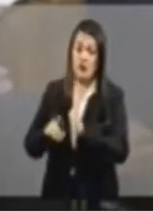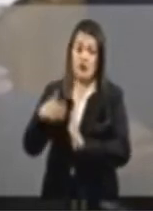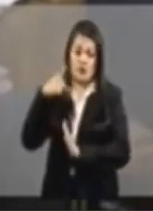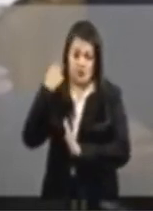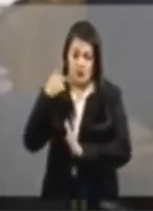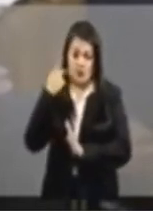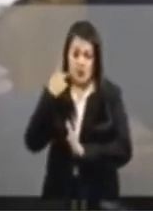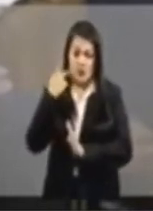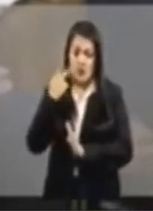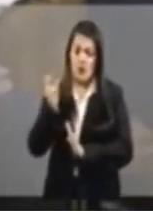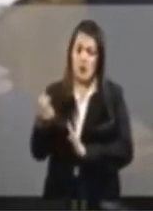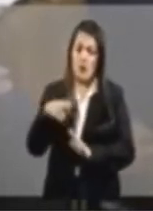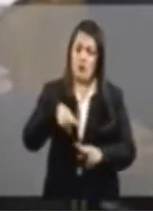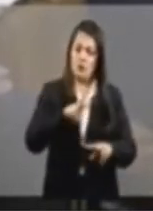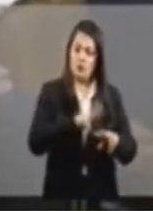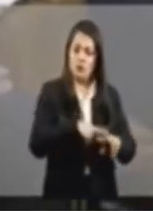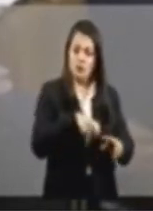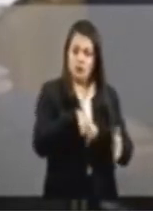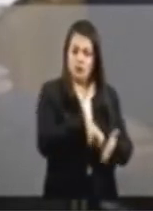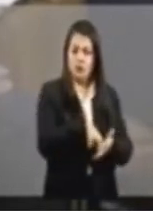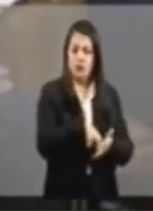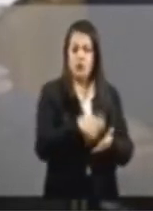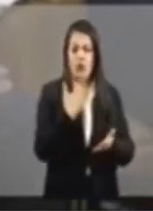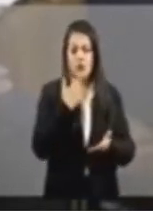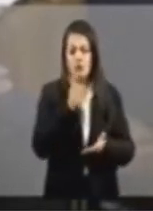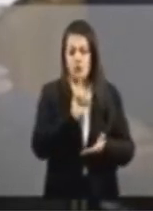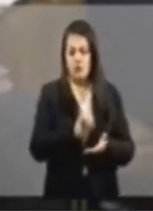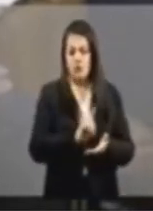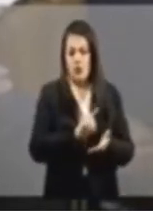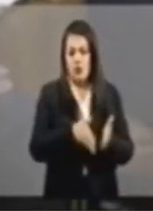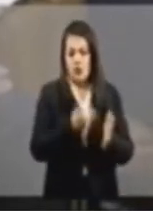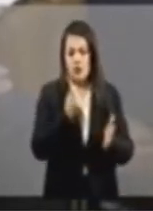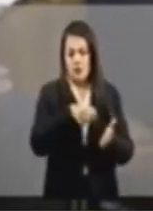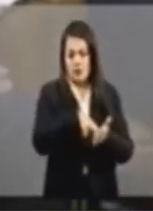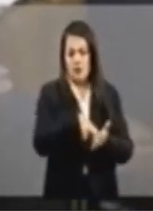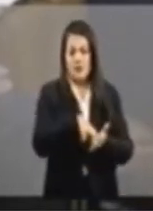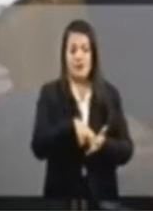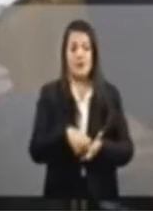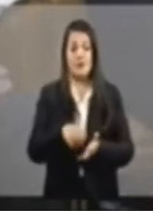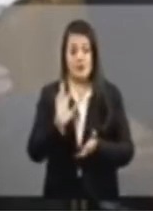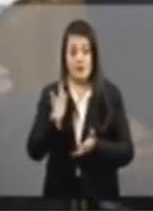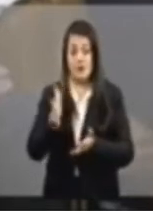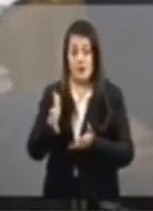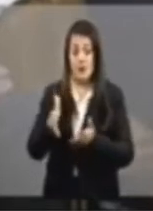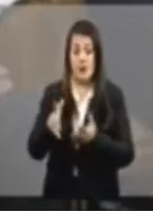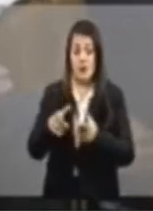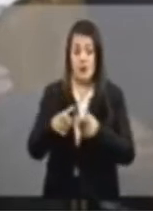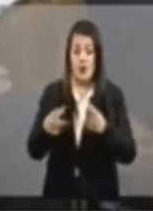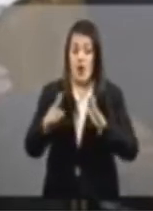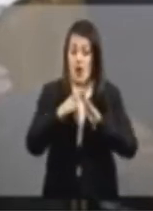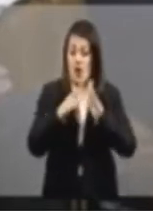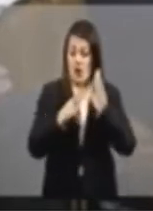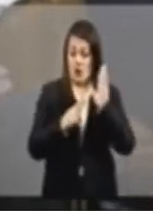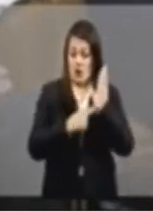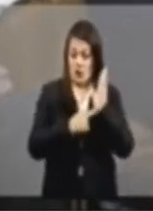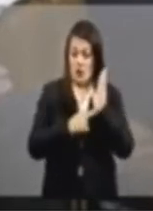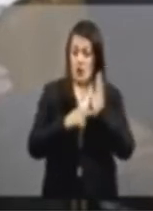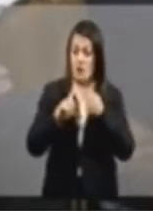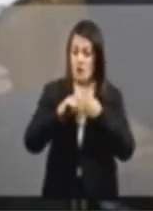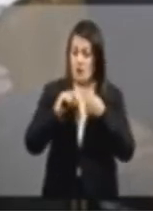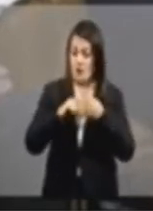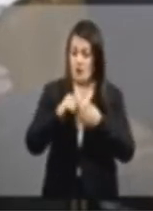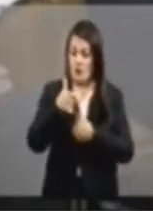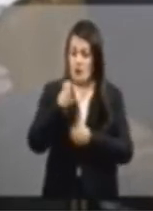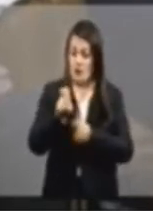de liberdade por pena restritiva de direitos ou seja sobre a extensão da norma contida no artigo 15 inciso